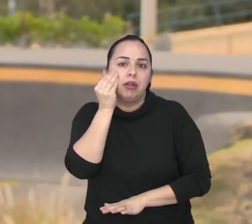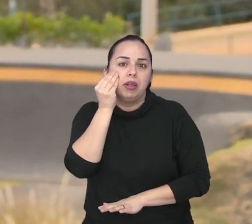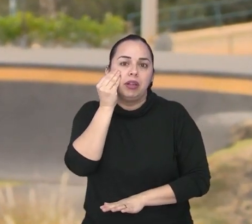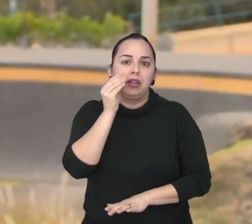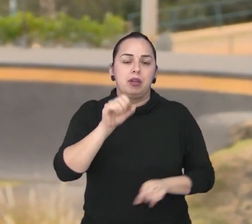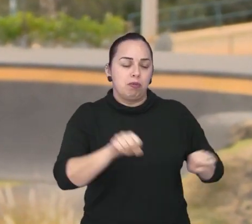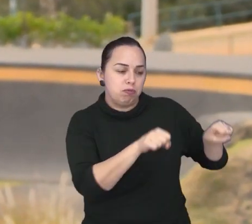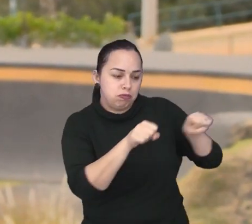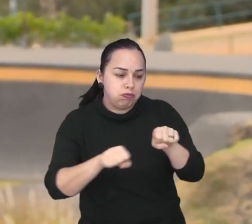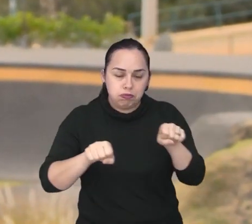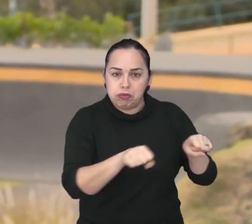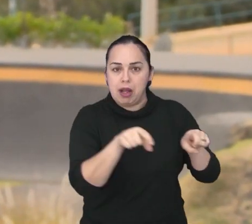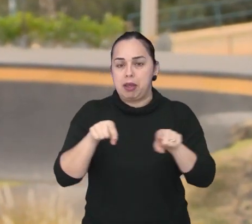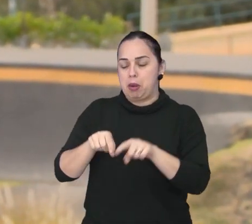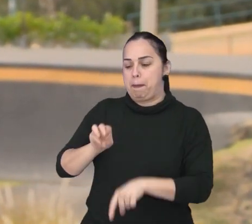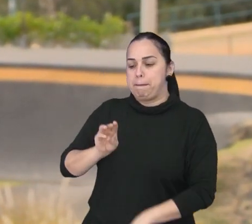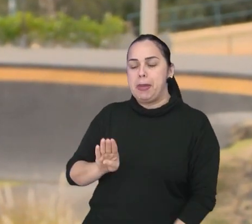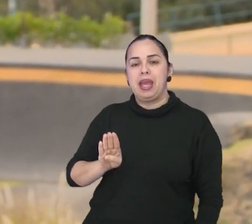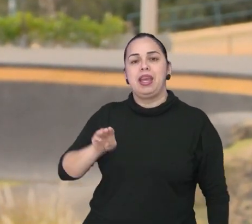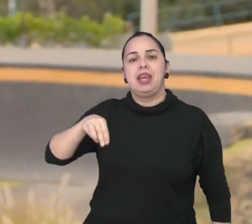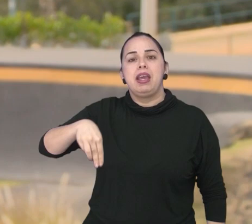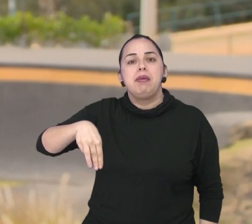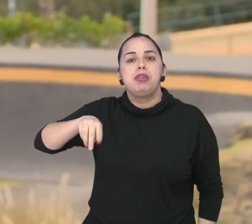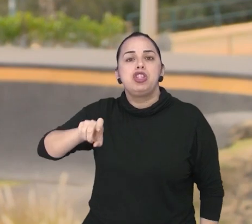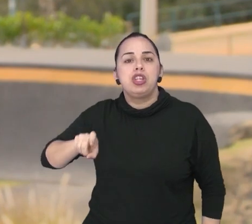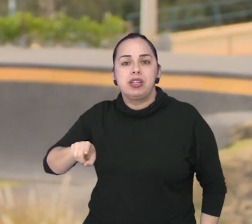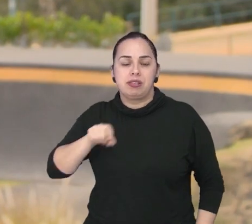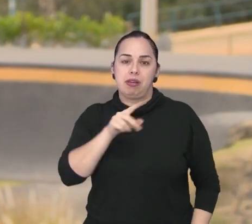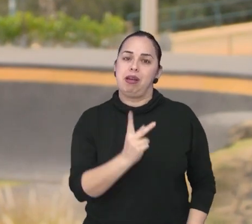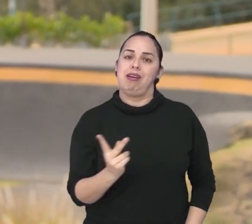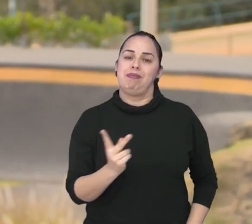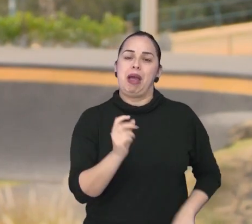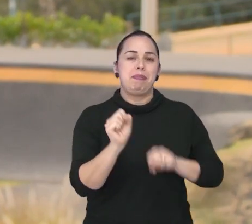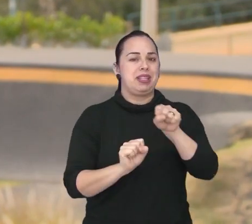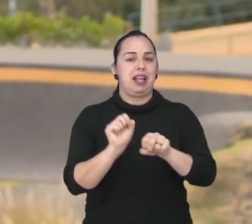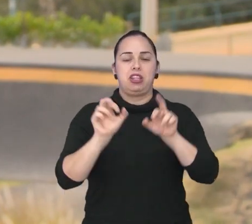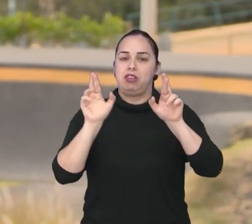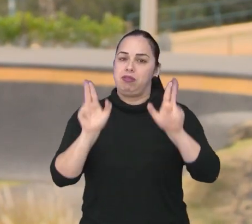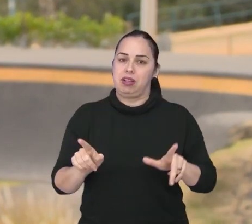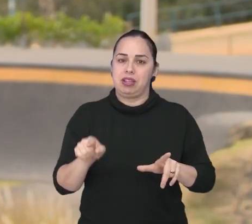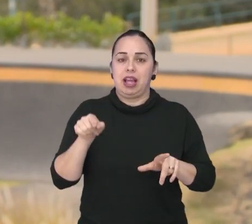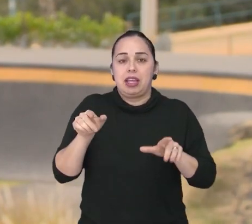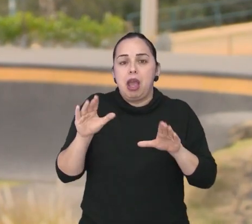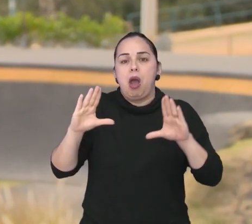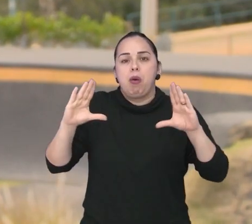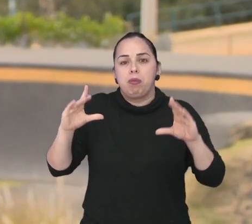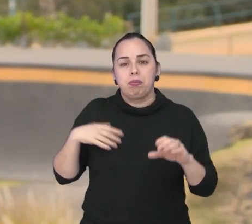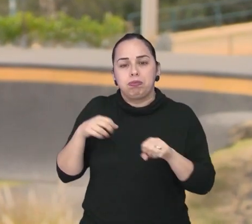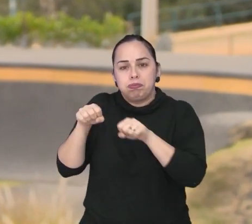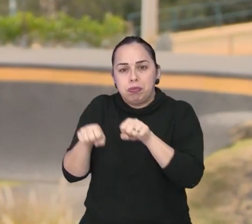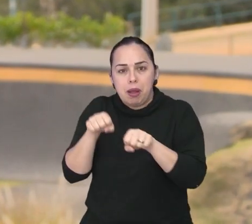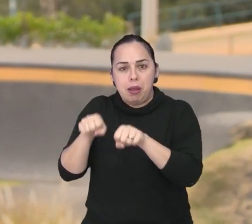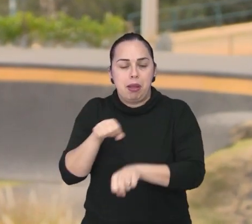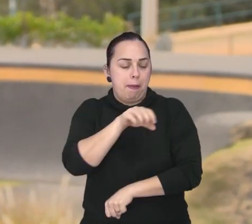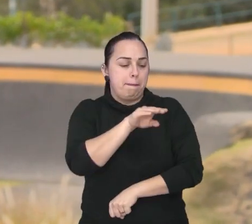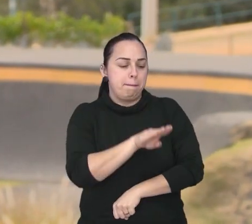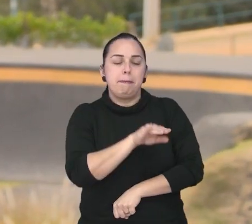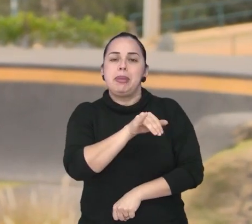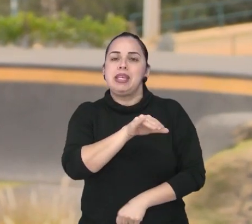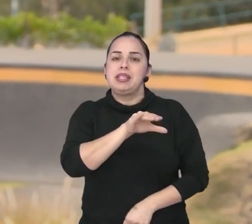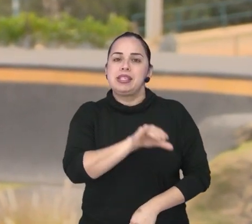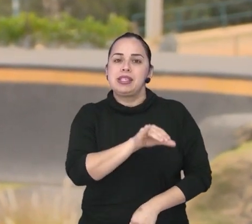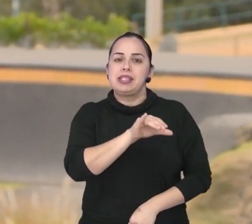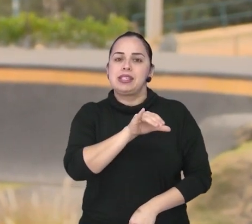tentando conciliar os dois, né? O freestyle e o bicicross. Eles são bem diferentes, a bike é diferente. A bike é pequena, mas